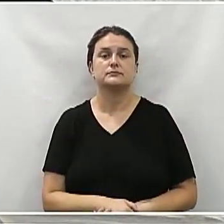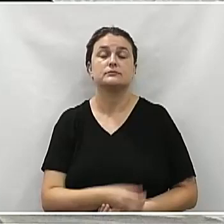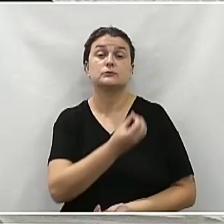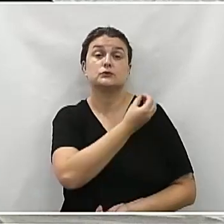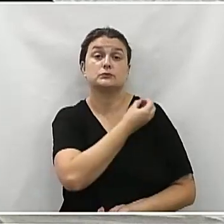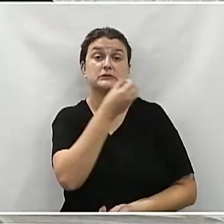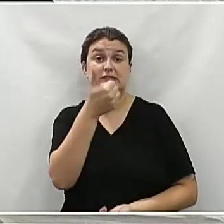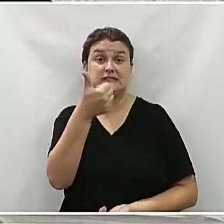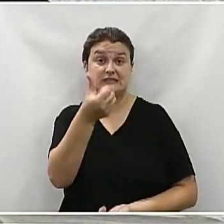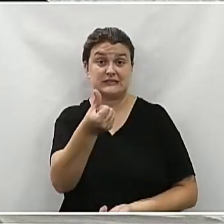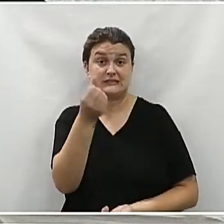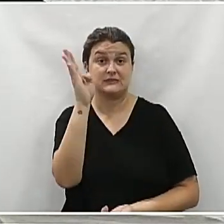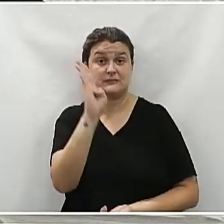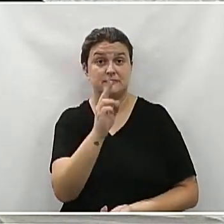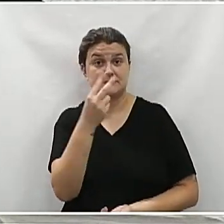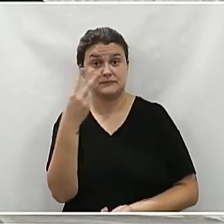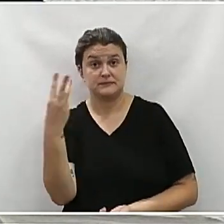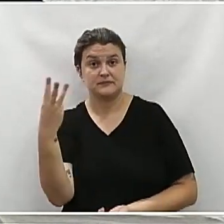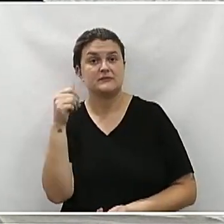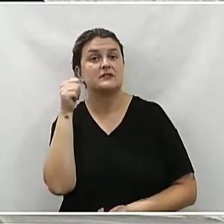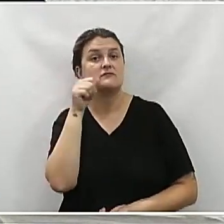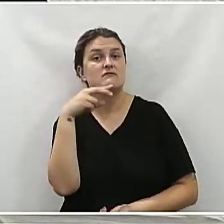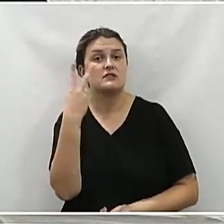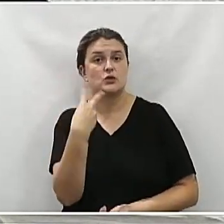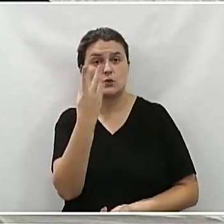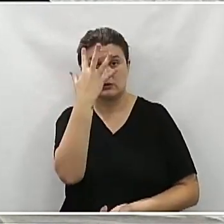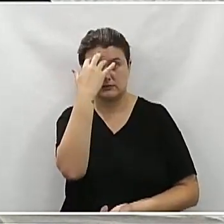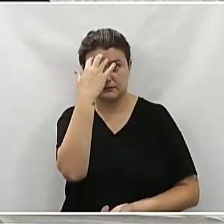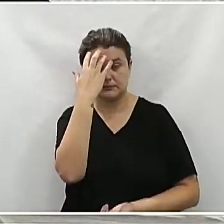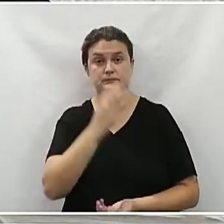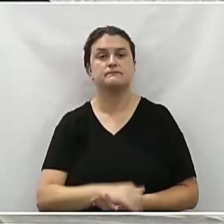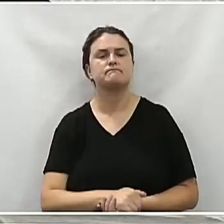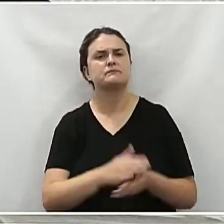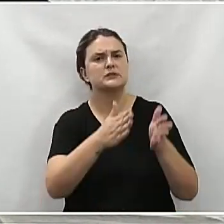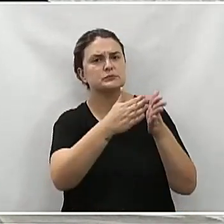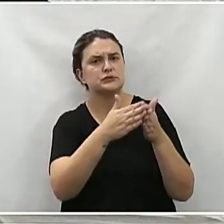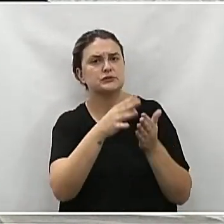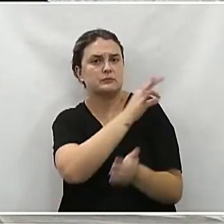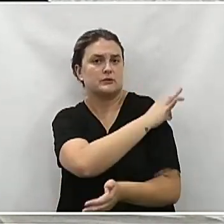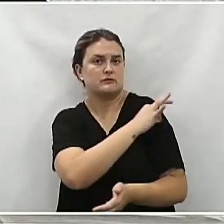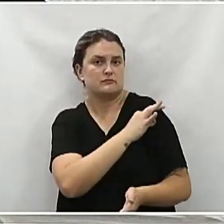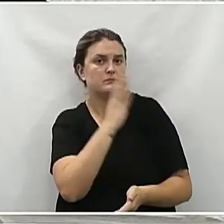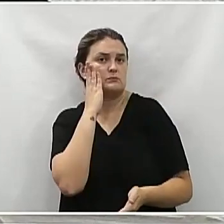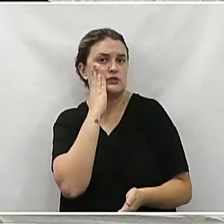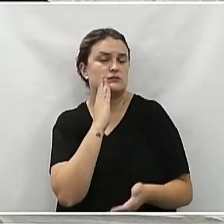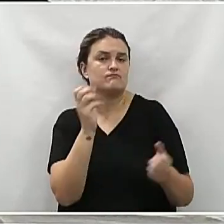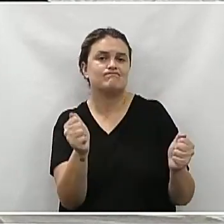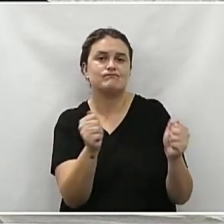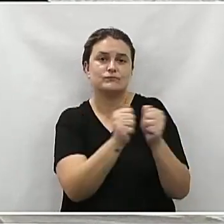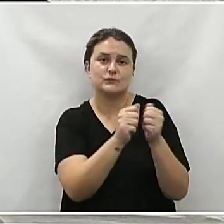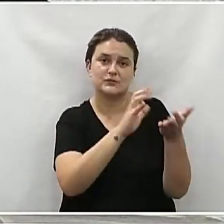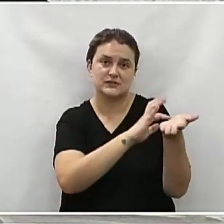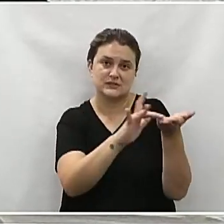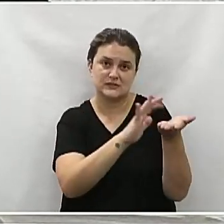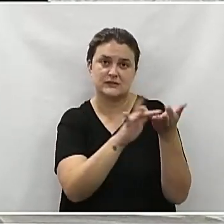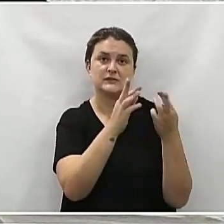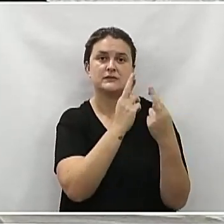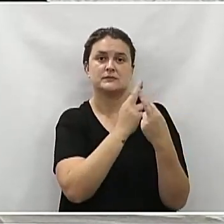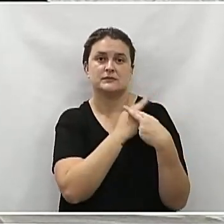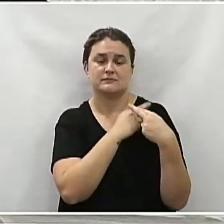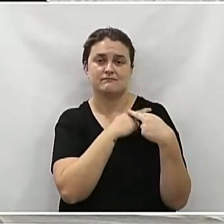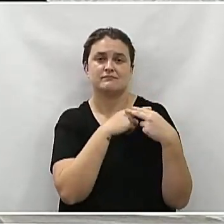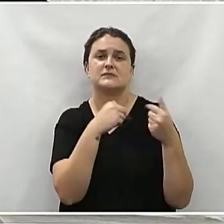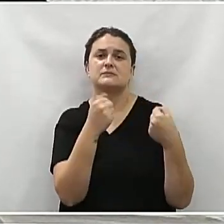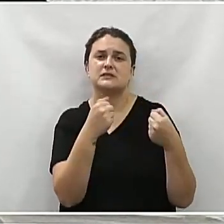Número 16 de 2023, da vereadora Thais Biberbá. Ao senhor prefeito municipal, junto com a secretaria competente,